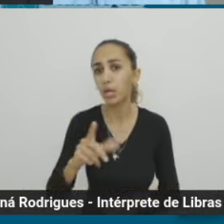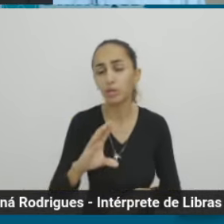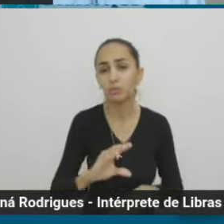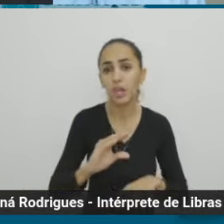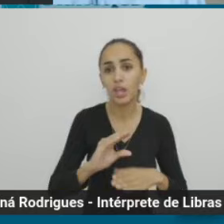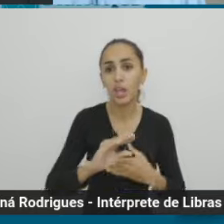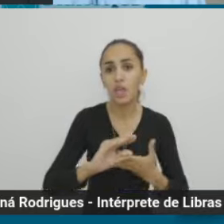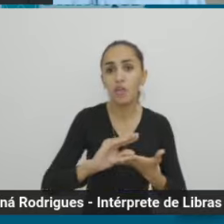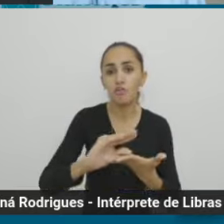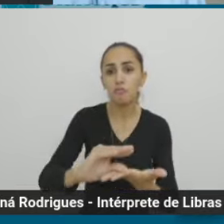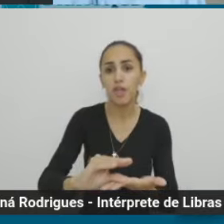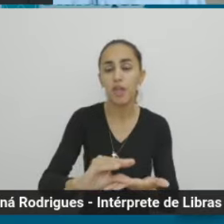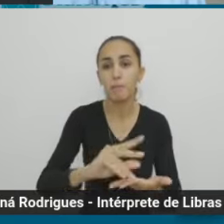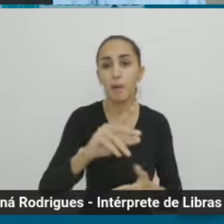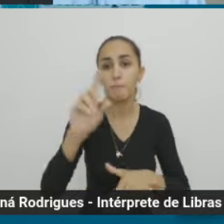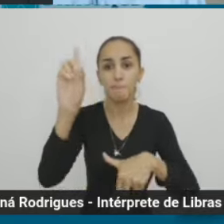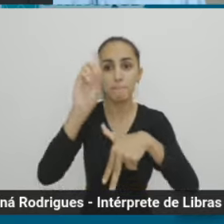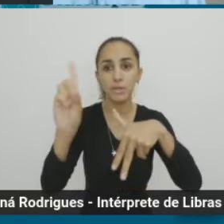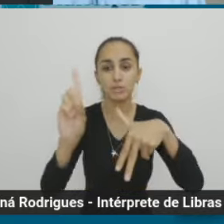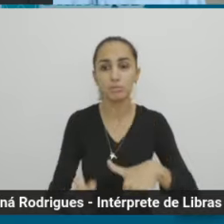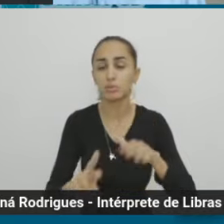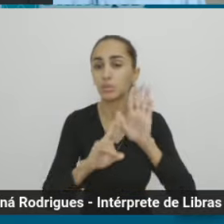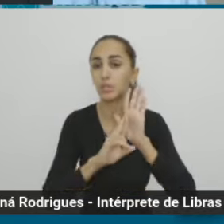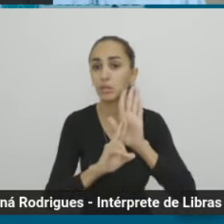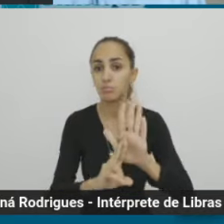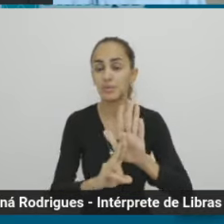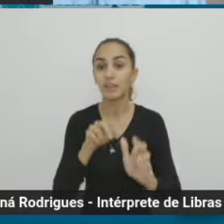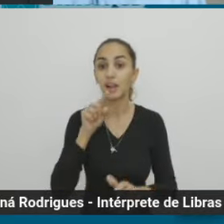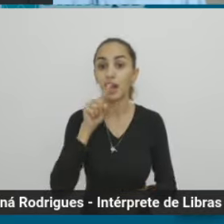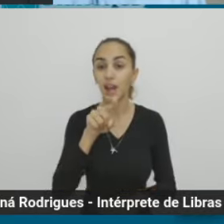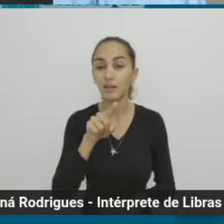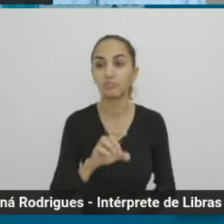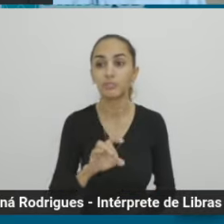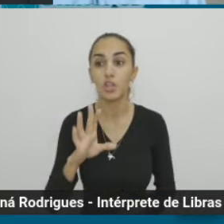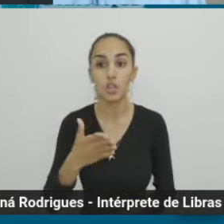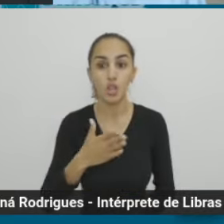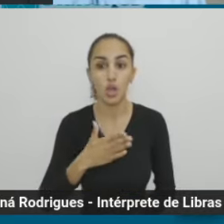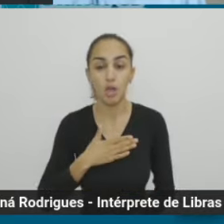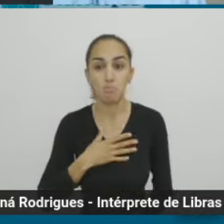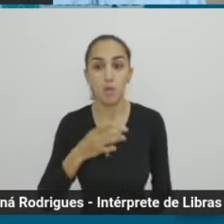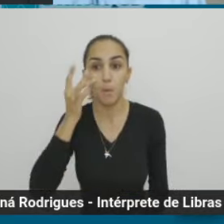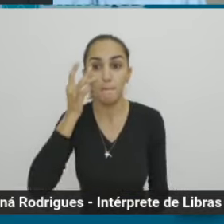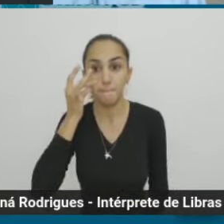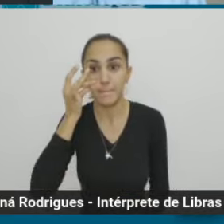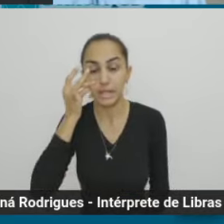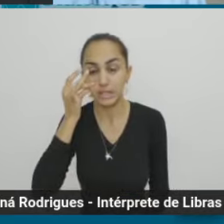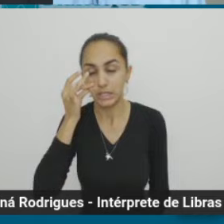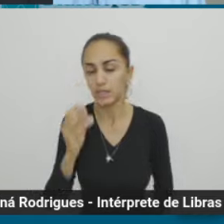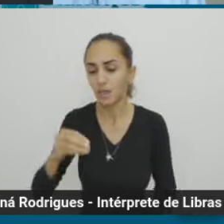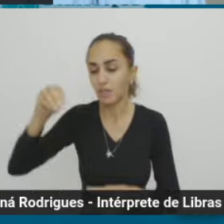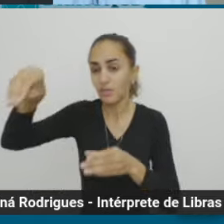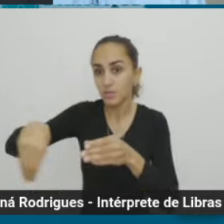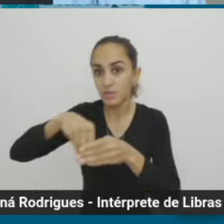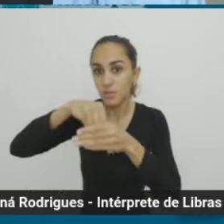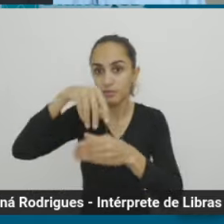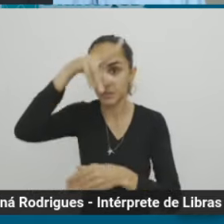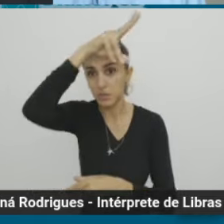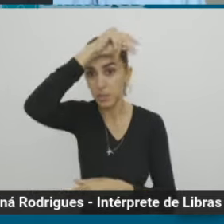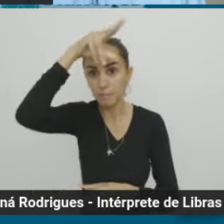para ter pessoa com deficiência representando lá? Só a minha presença dentro da Prefeitura de São Bernardo do